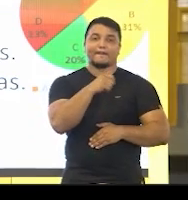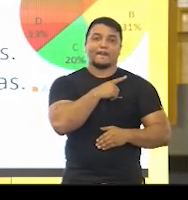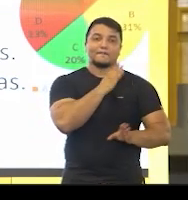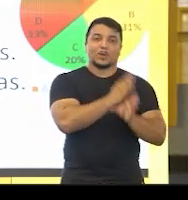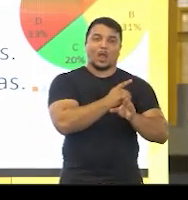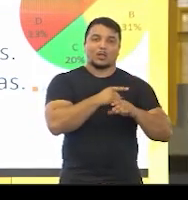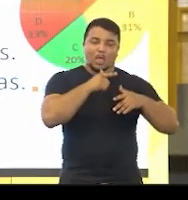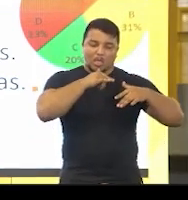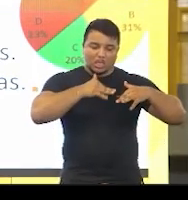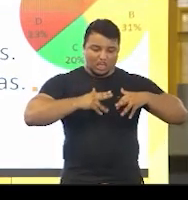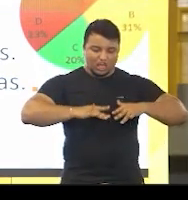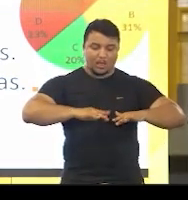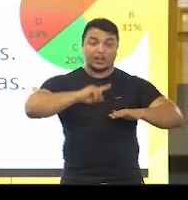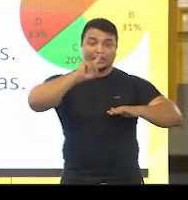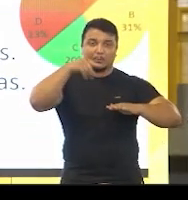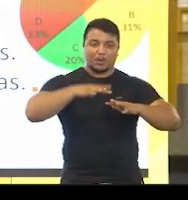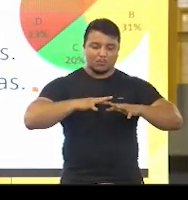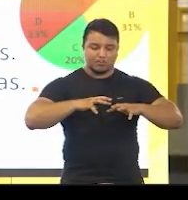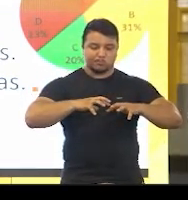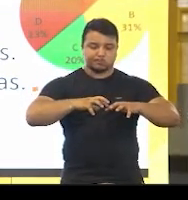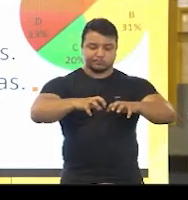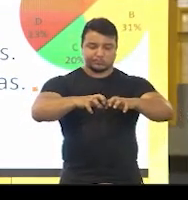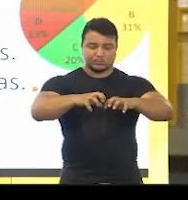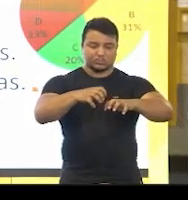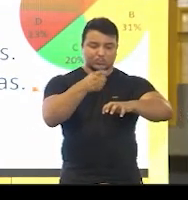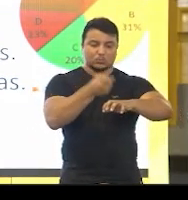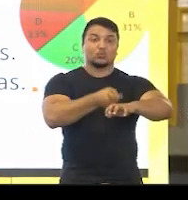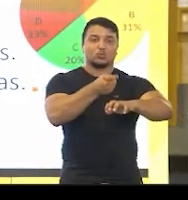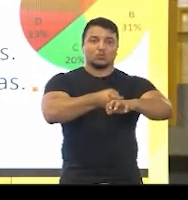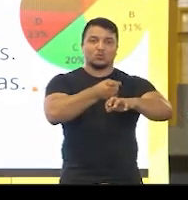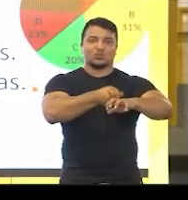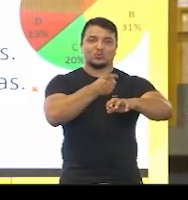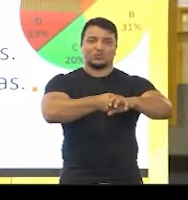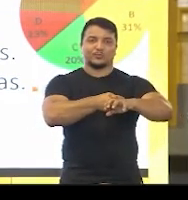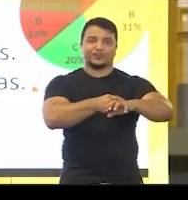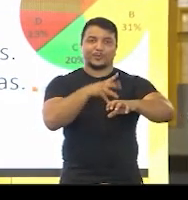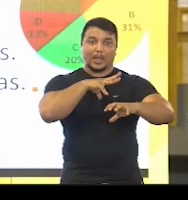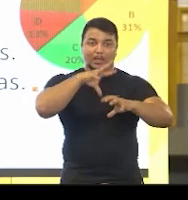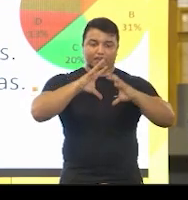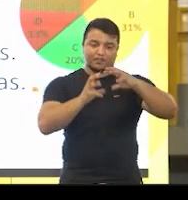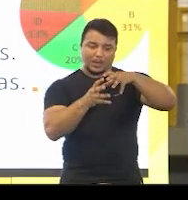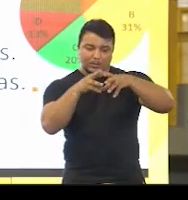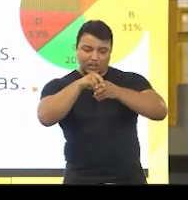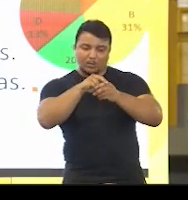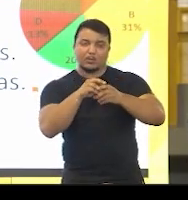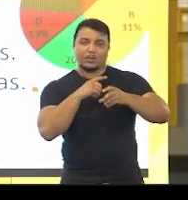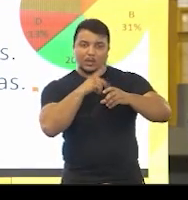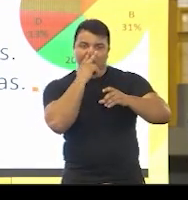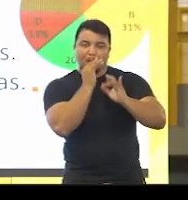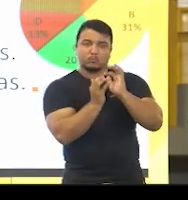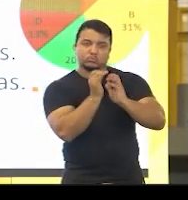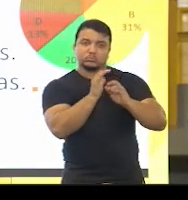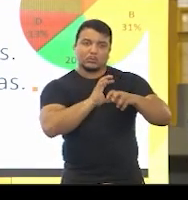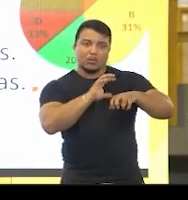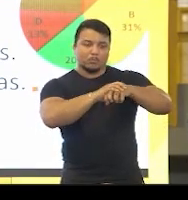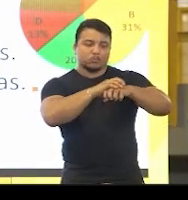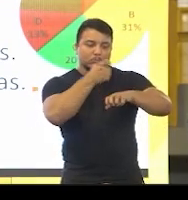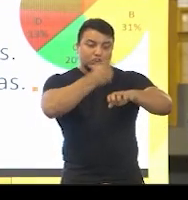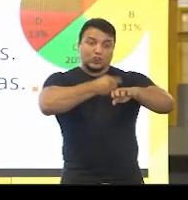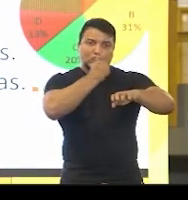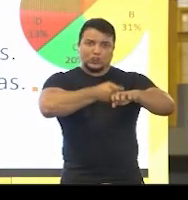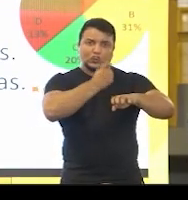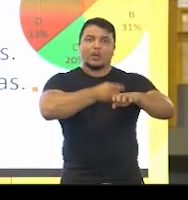Então ela veio da solidificação de quem? Do magma. Primeiro grupo de rochas. Anotem para